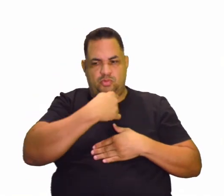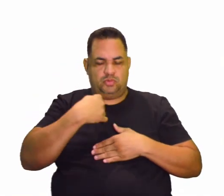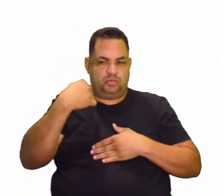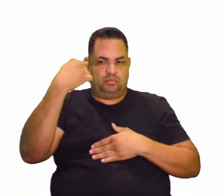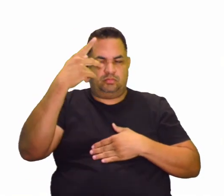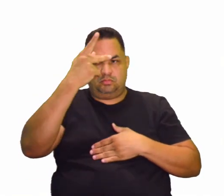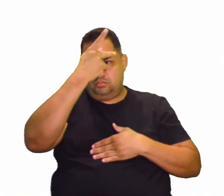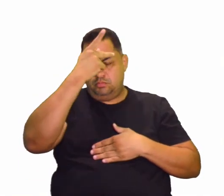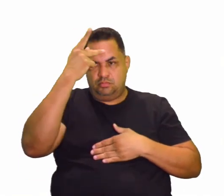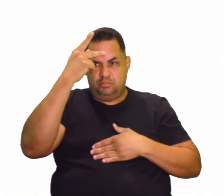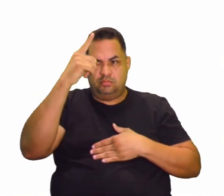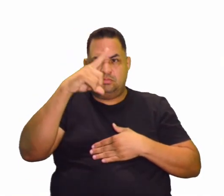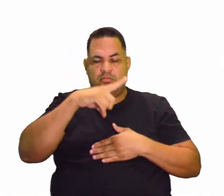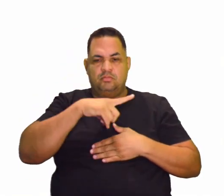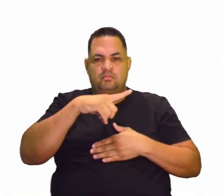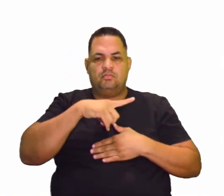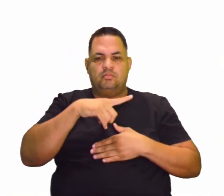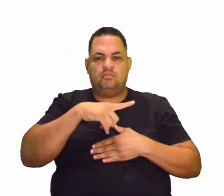Então, havia, sim,